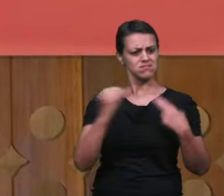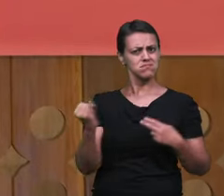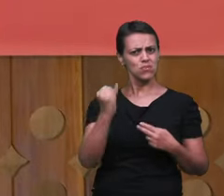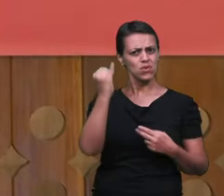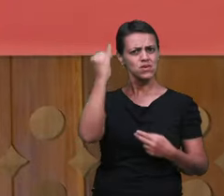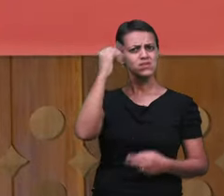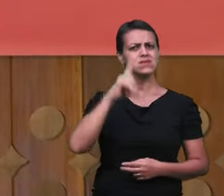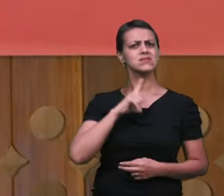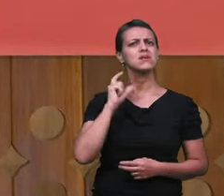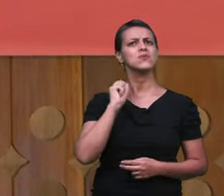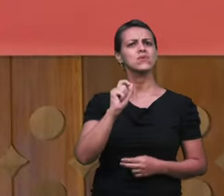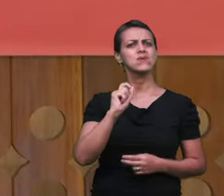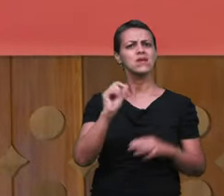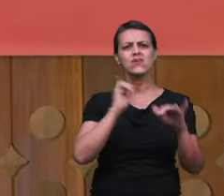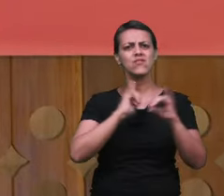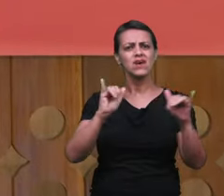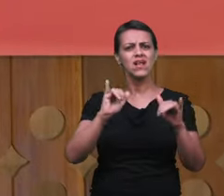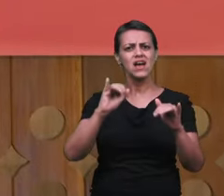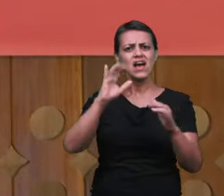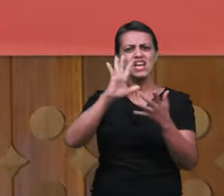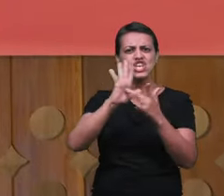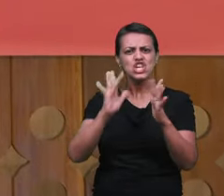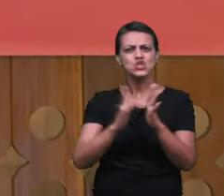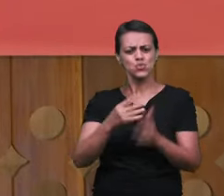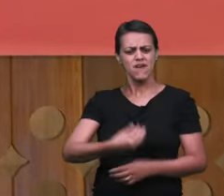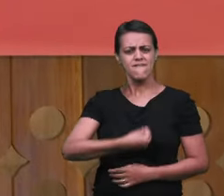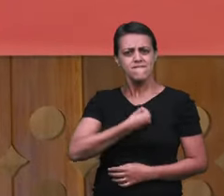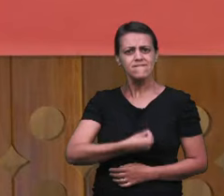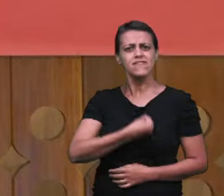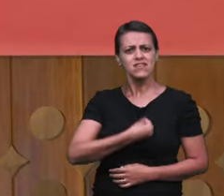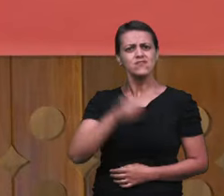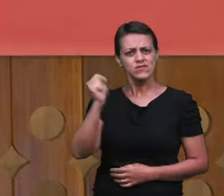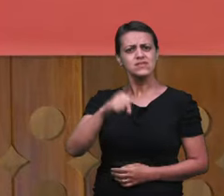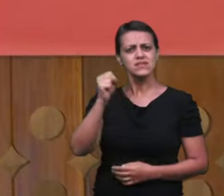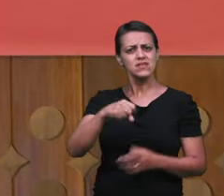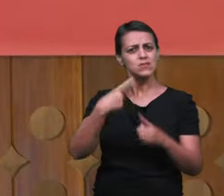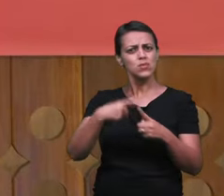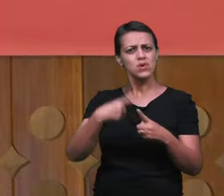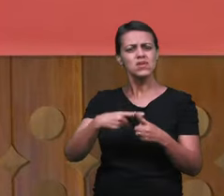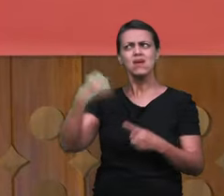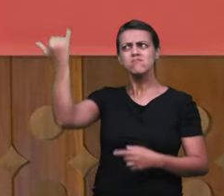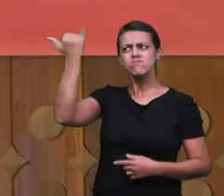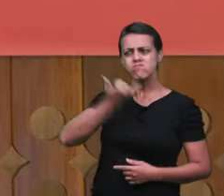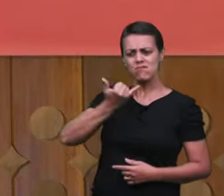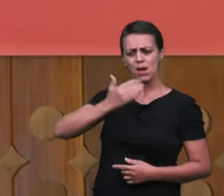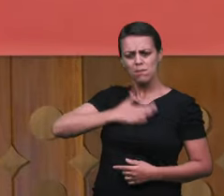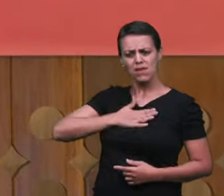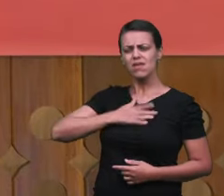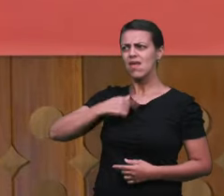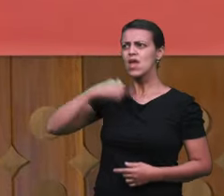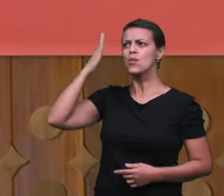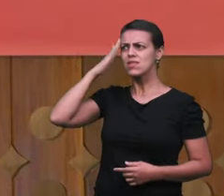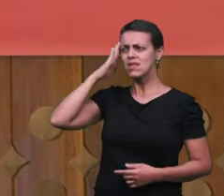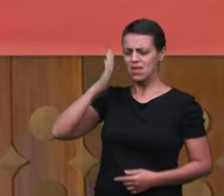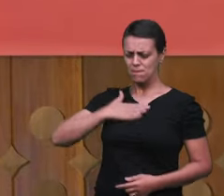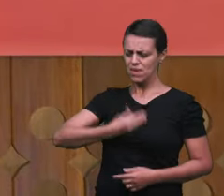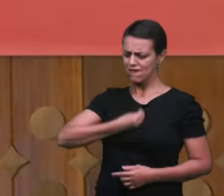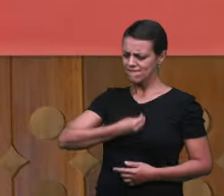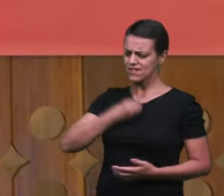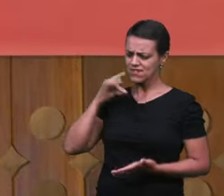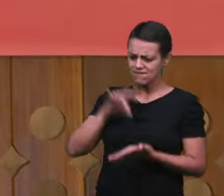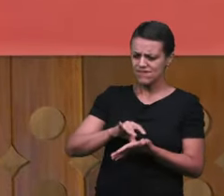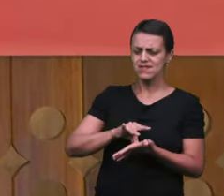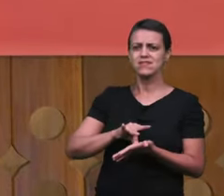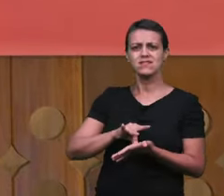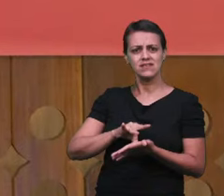toques de trombeta que estão aí. Eu estou entendendo que são sinais para a minha vida. Se você não estiver entendendo isso,